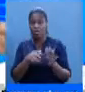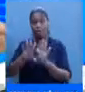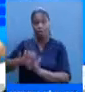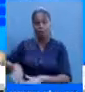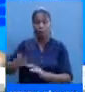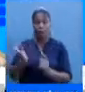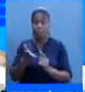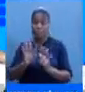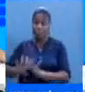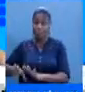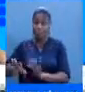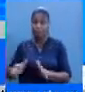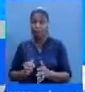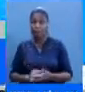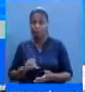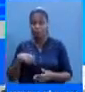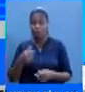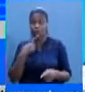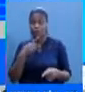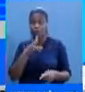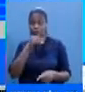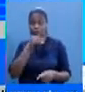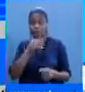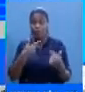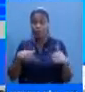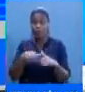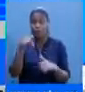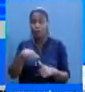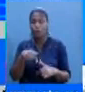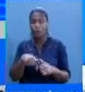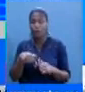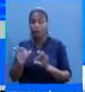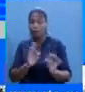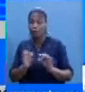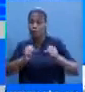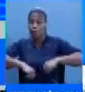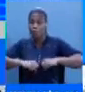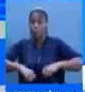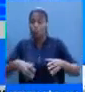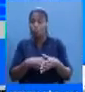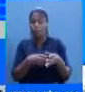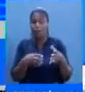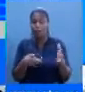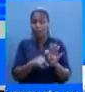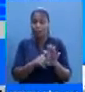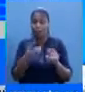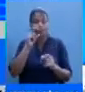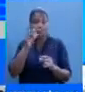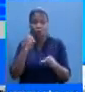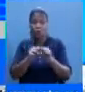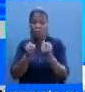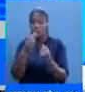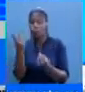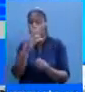E Cabo Verde e Portugal estiveram hoje reunidos a tratar da alteração do acordo administrativo da Convenção sobre a Segurança Social entre os